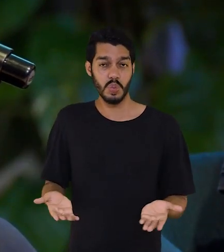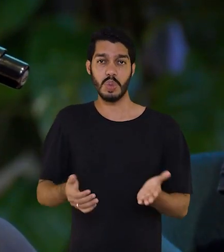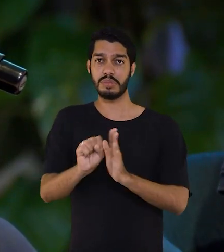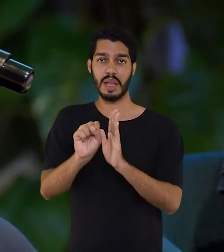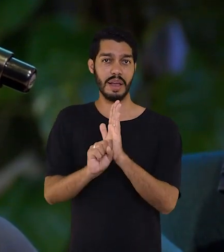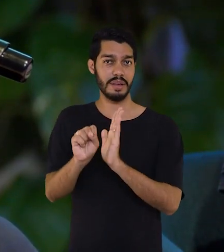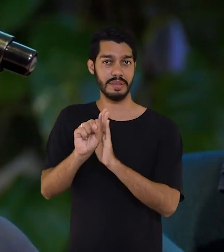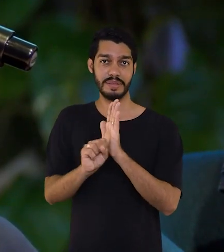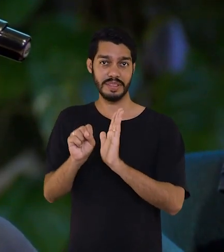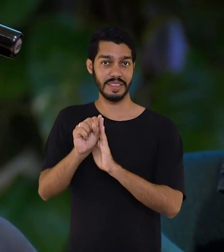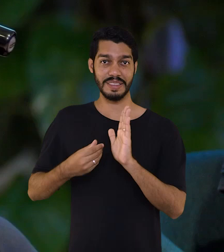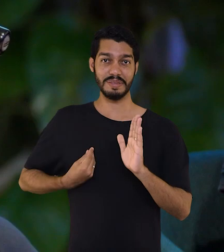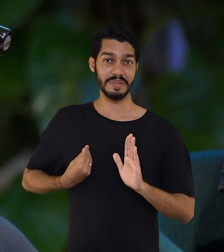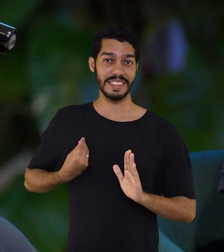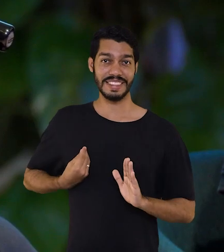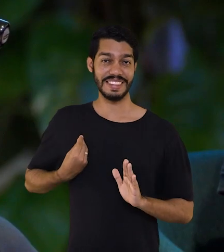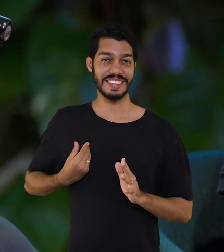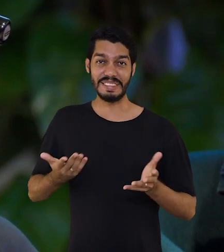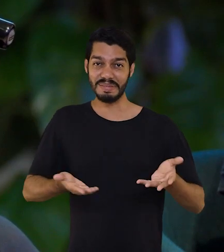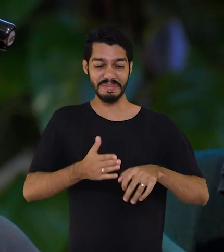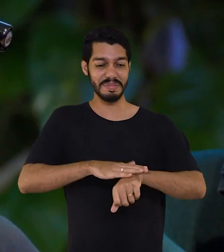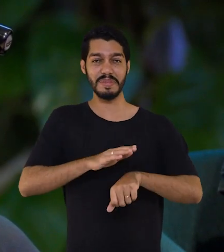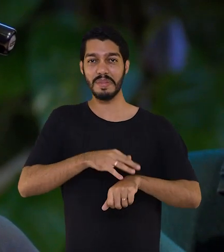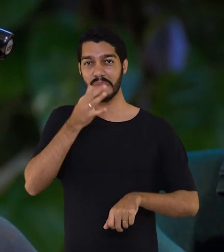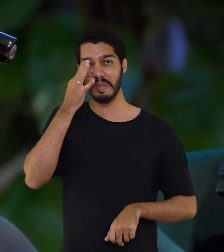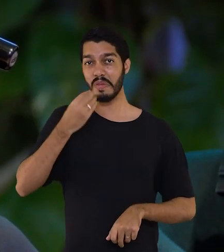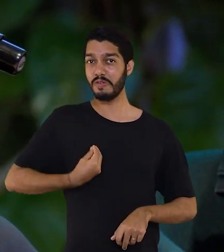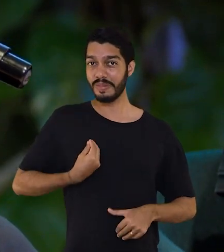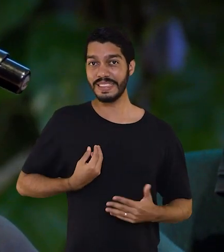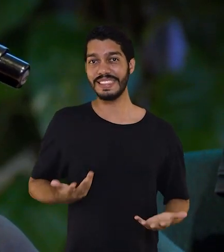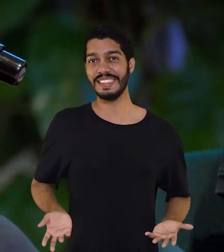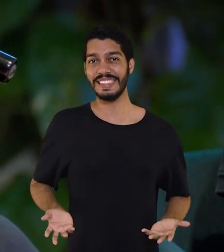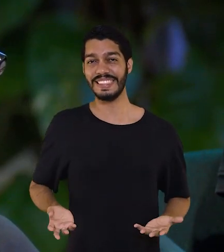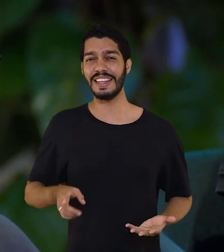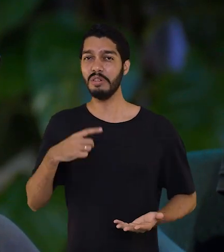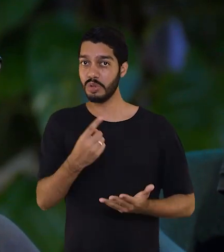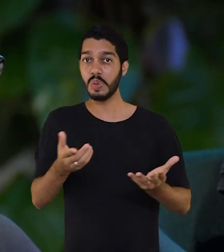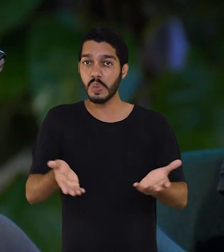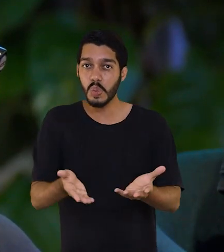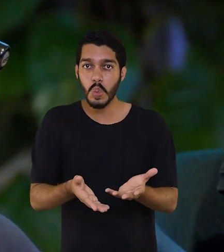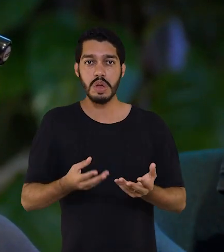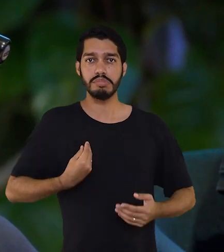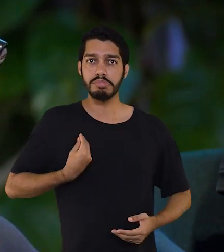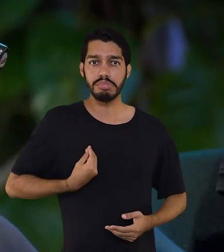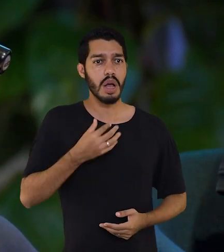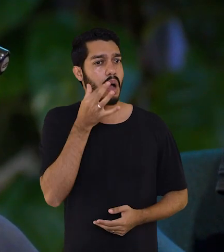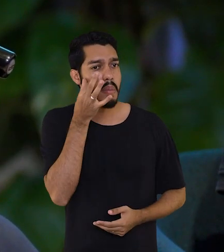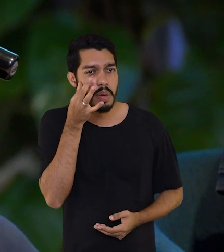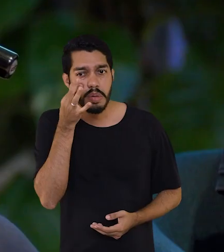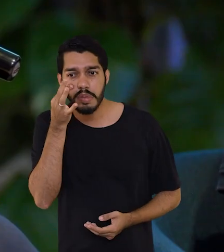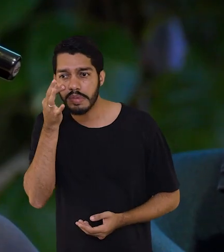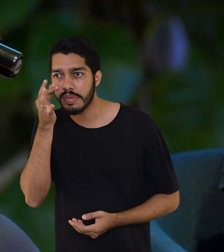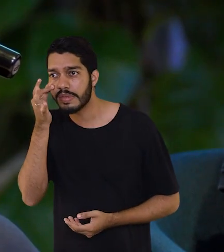ver, galera, é no nosso século... por enquanto, no nosso tempo de vida, enquanto nós estamos vivos e tendo